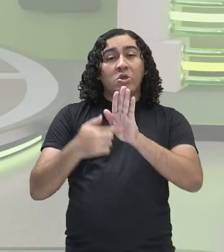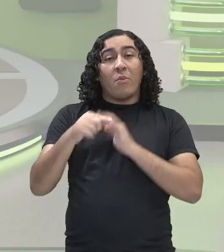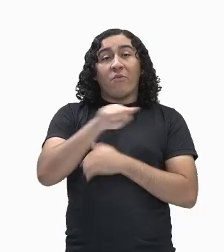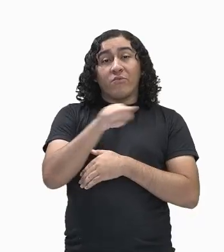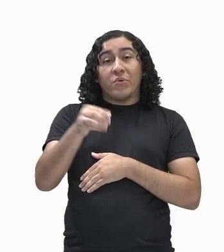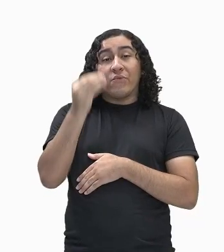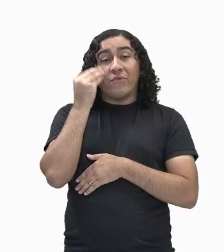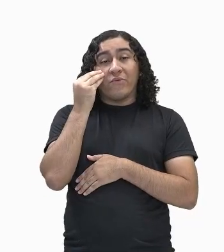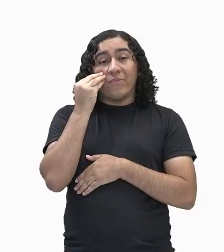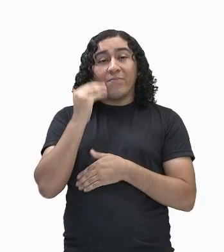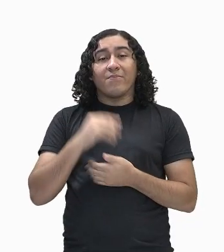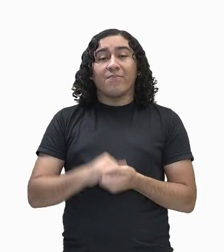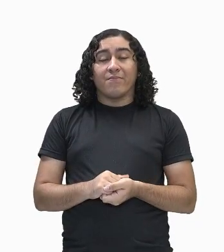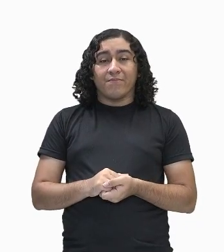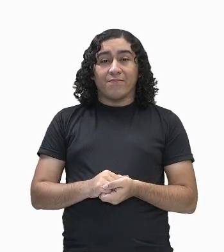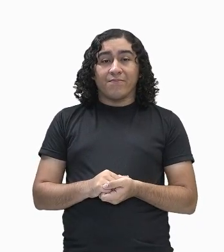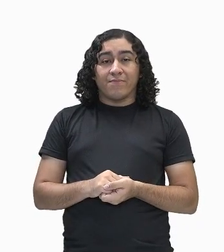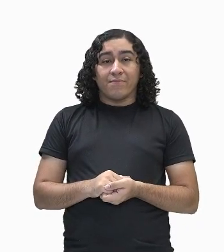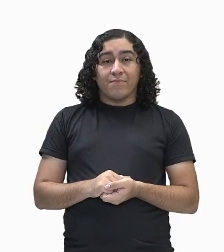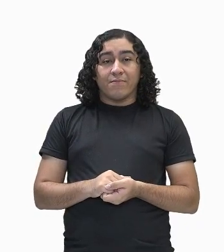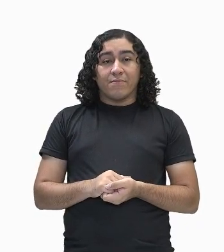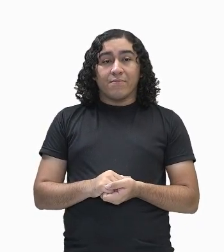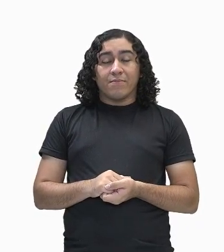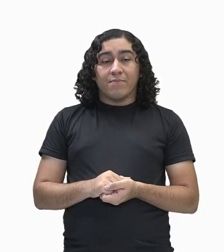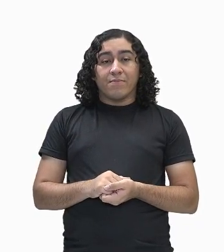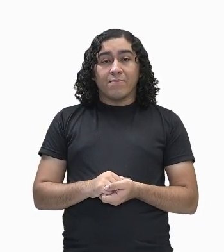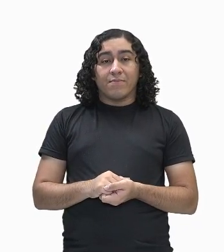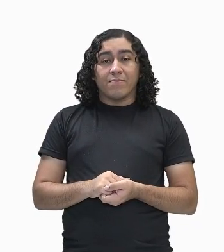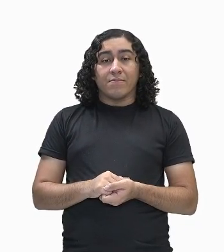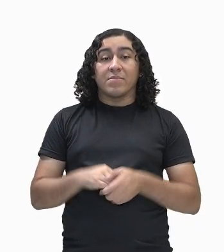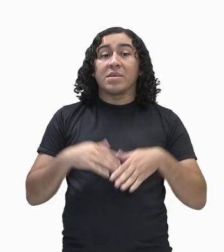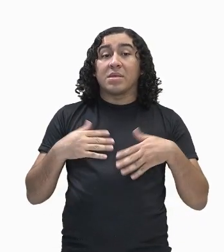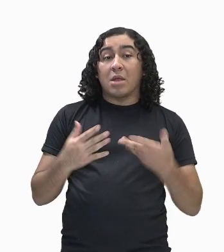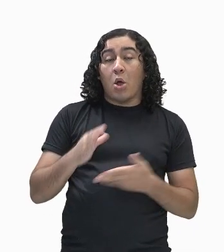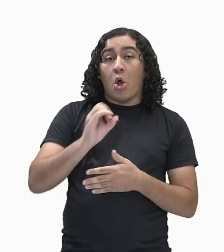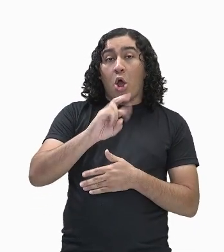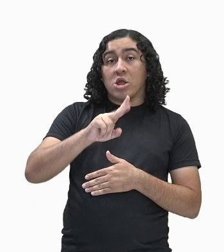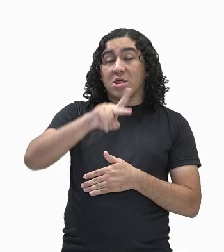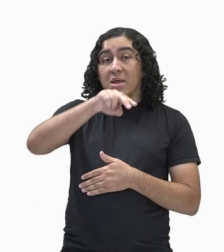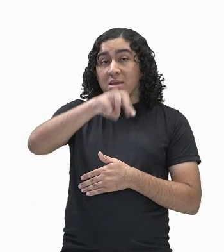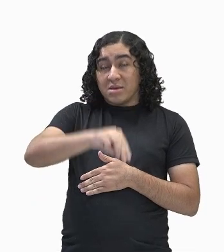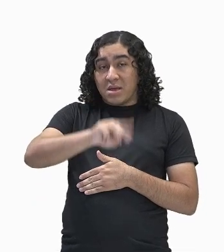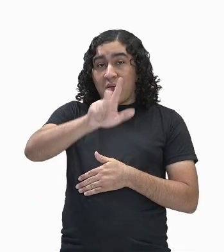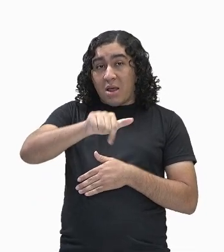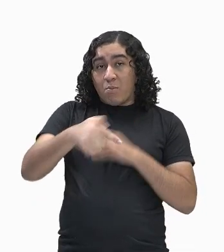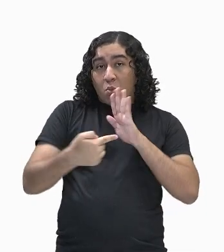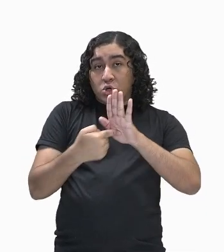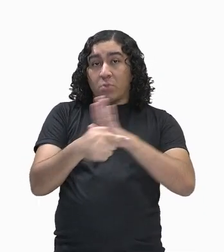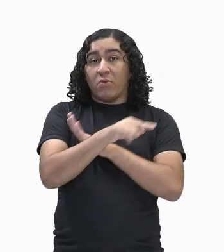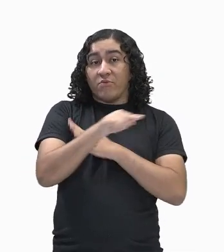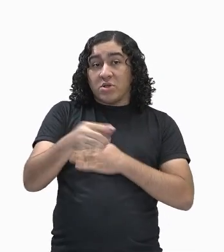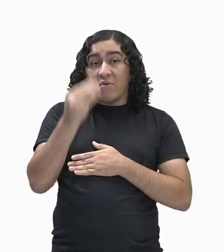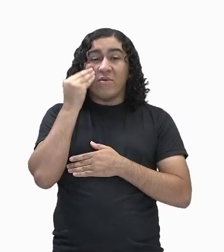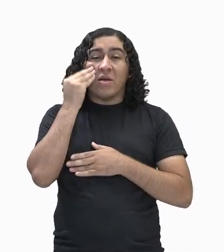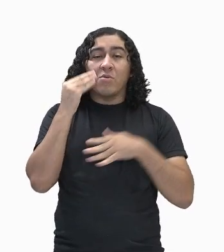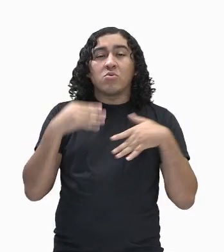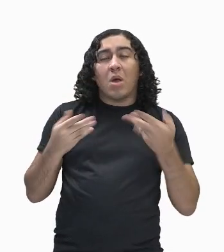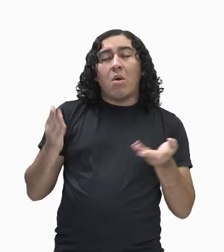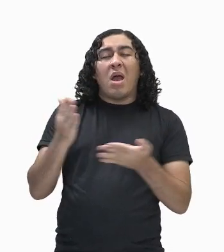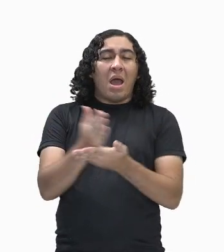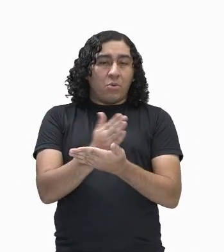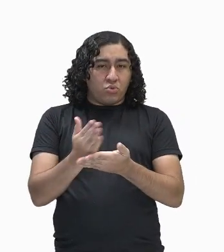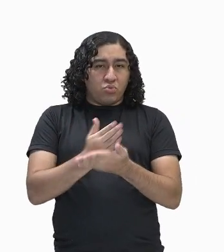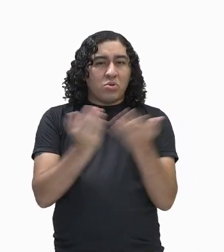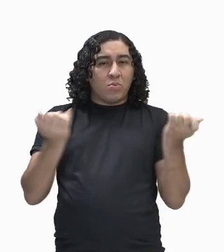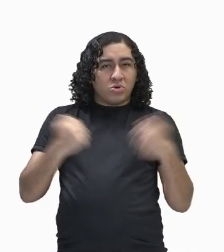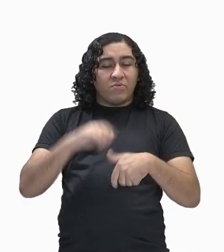alguns táxons. Então, a ordem, né, as ordens que eu vou mostrar para vocês, que são algumas